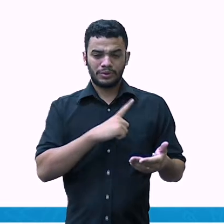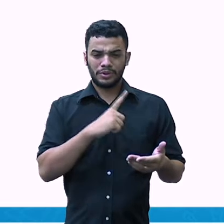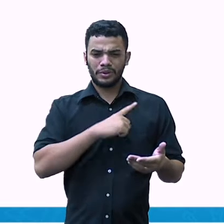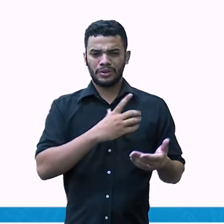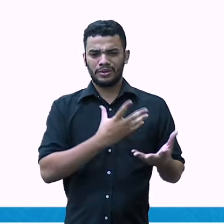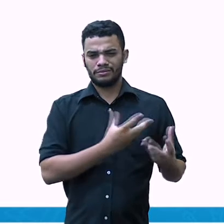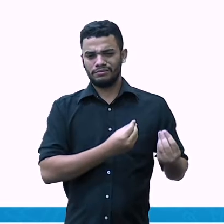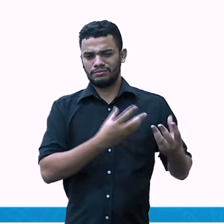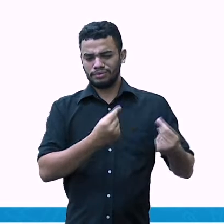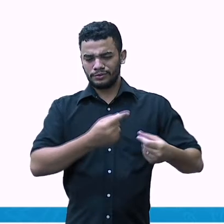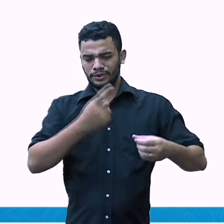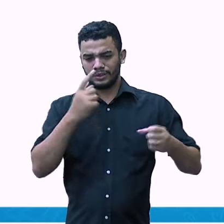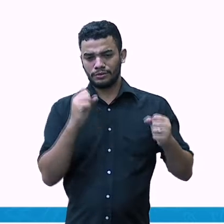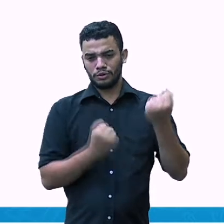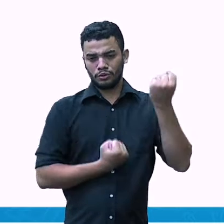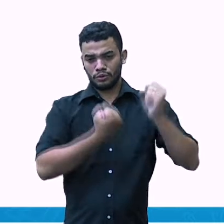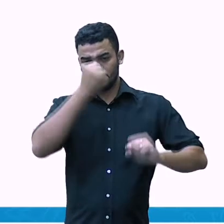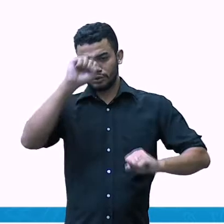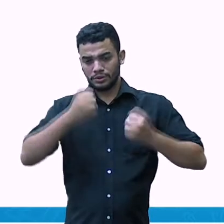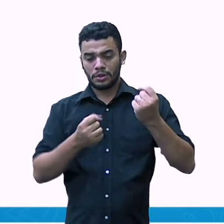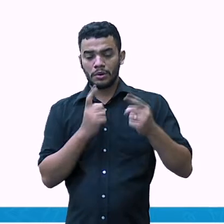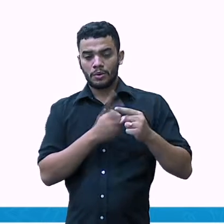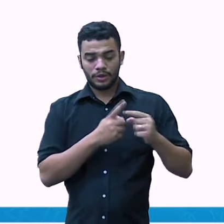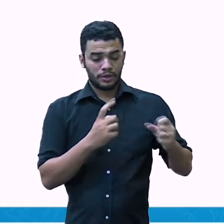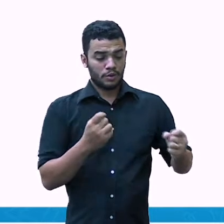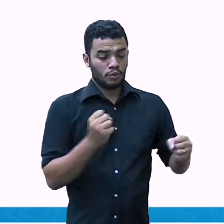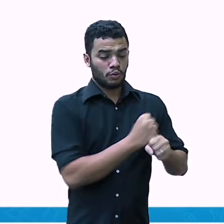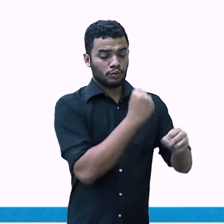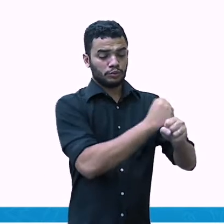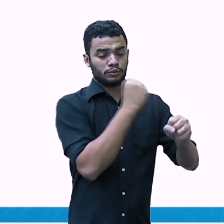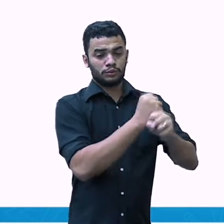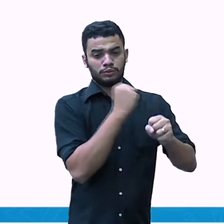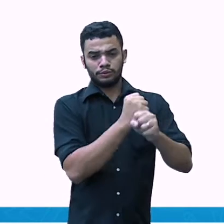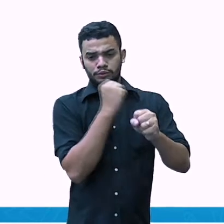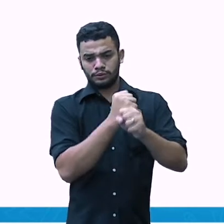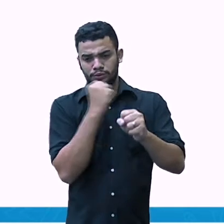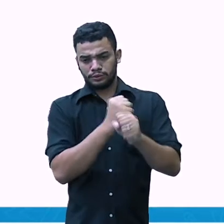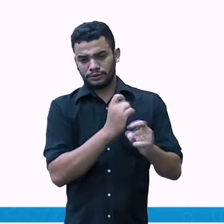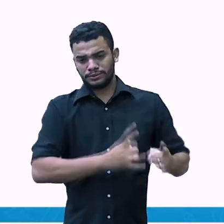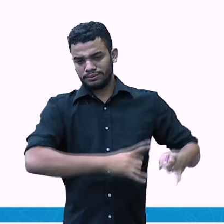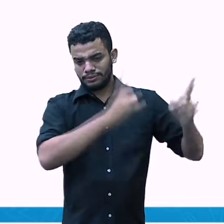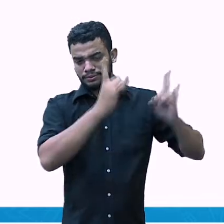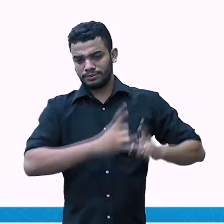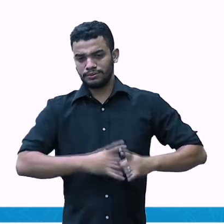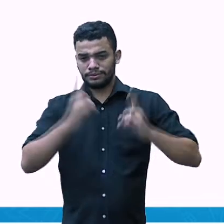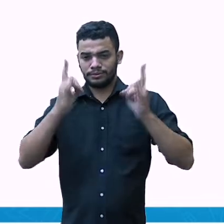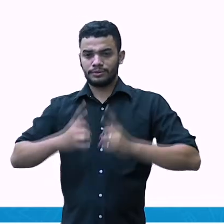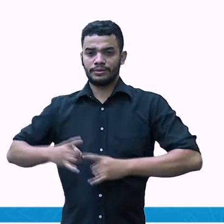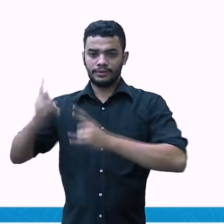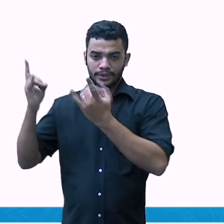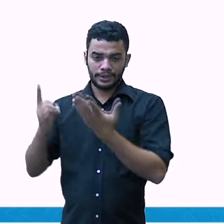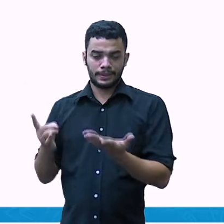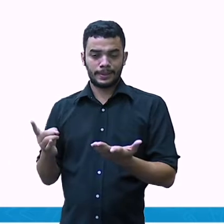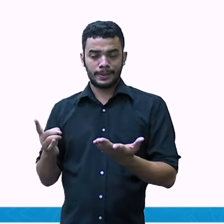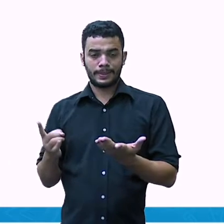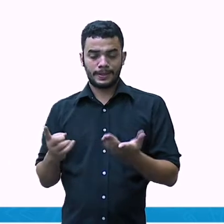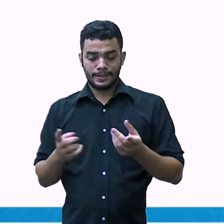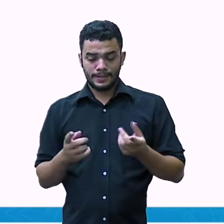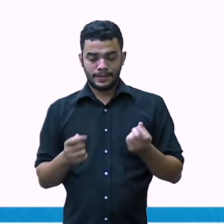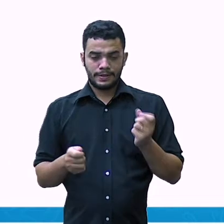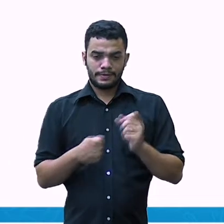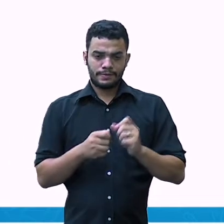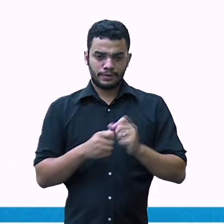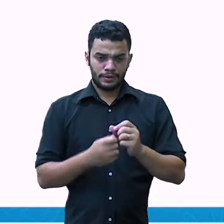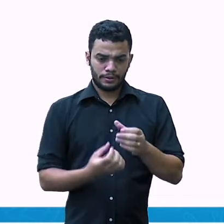a cidade de São Bernardo do Campo, que abriga um parque industrial e atua na produção de automóveis, além